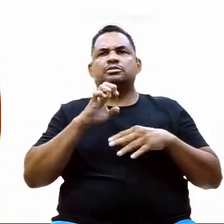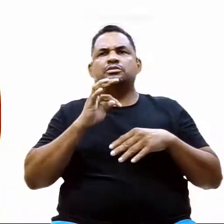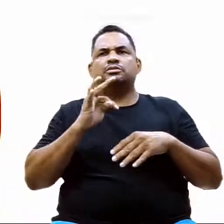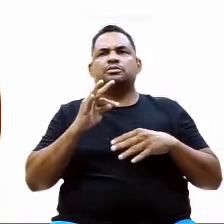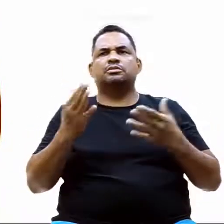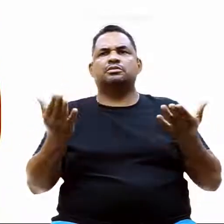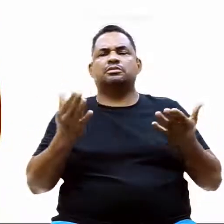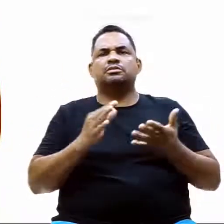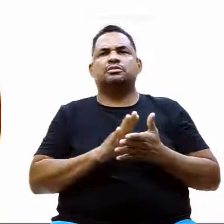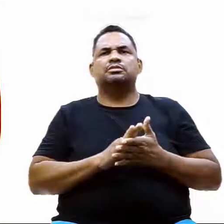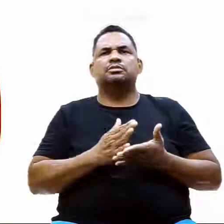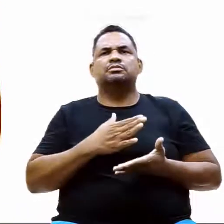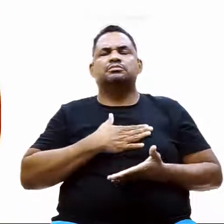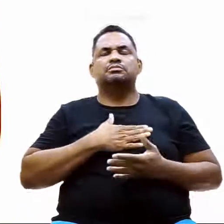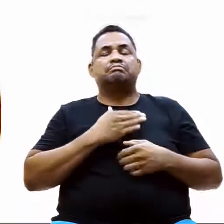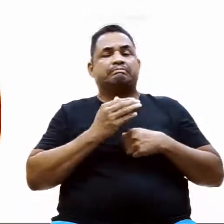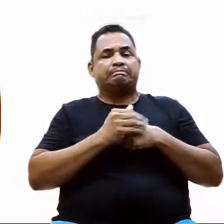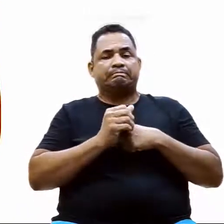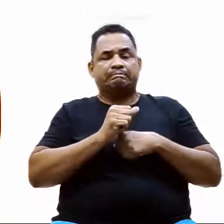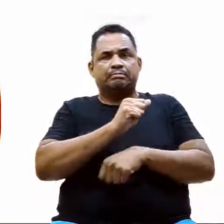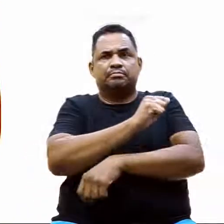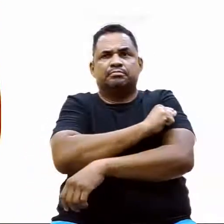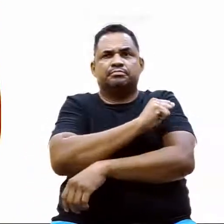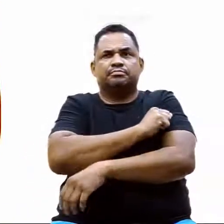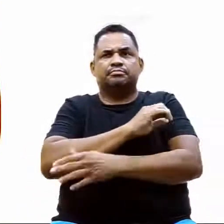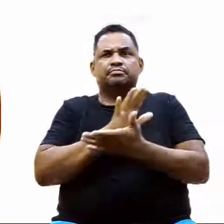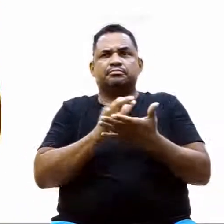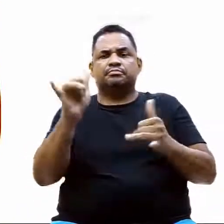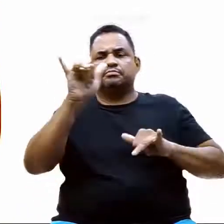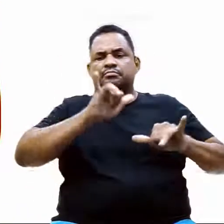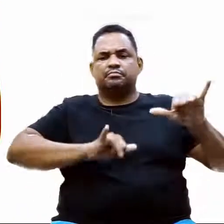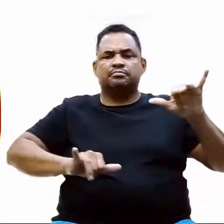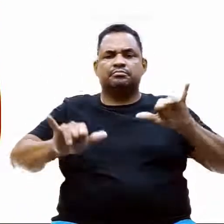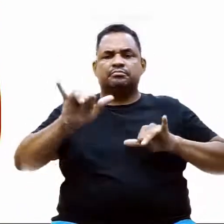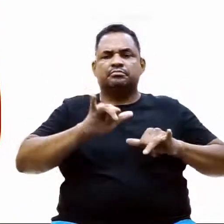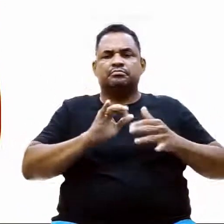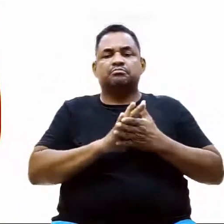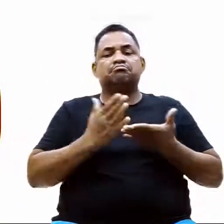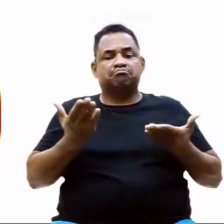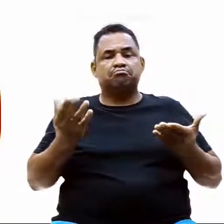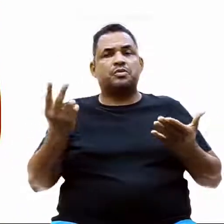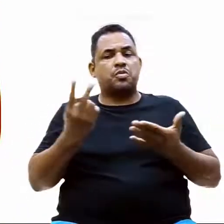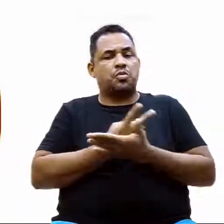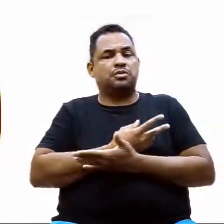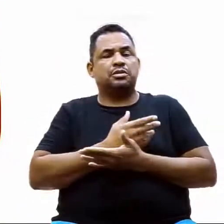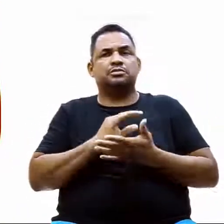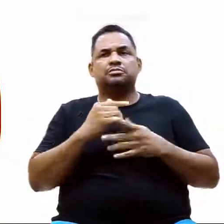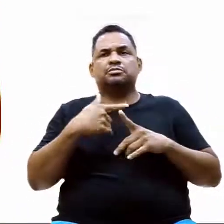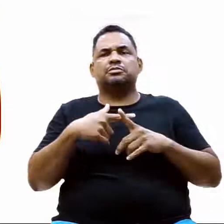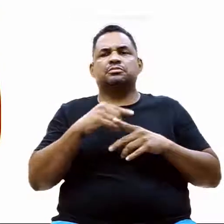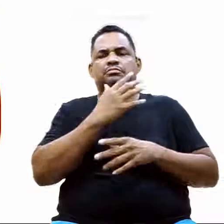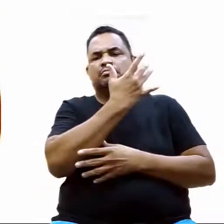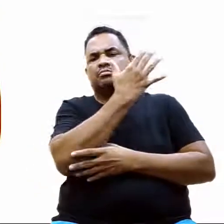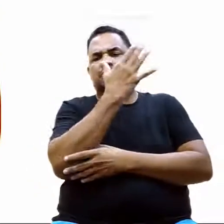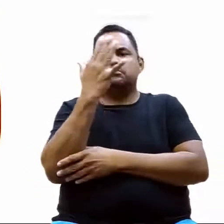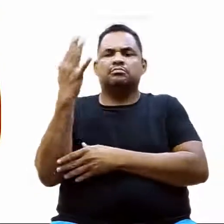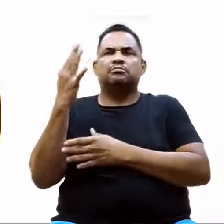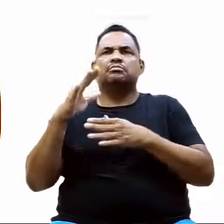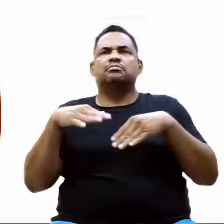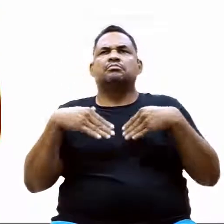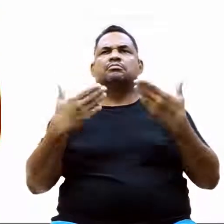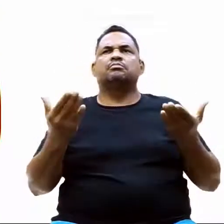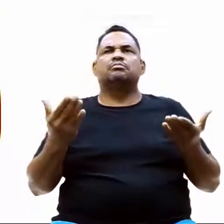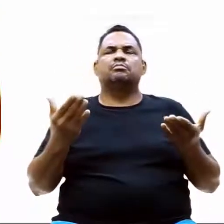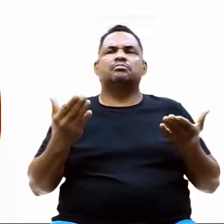Então, meus caros alunos, isso quimicamente funciona, porque na natureza, ou